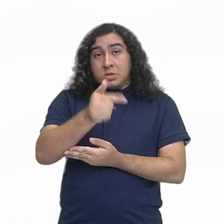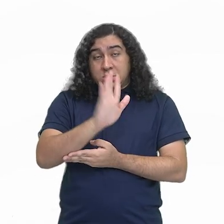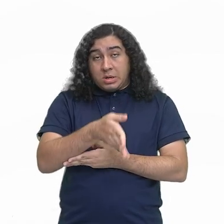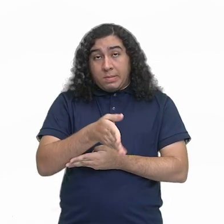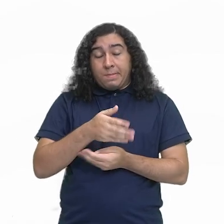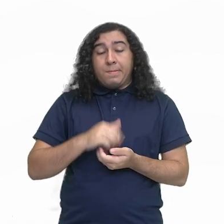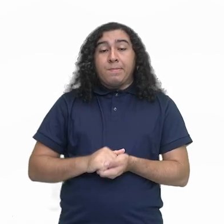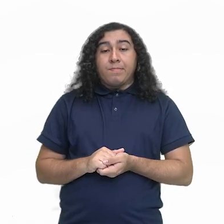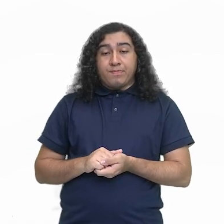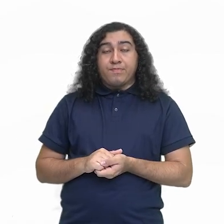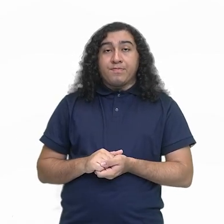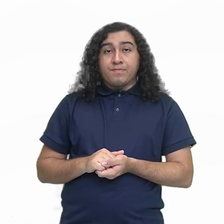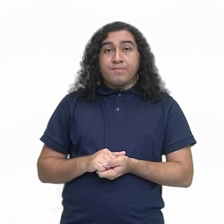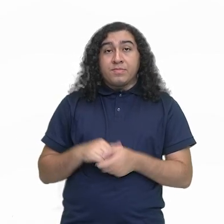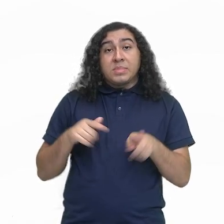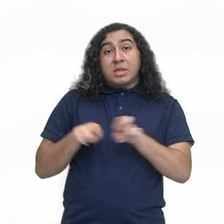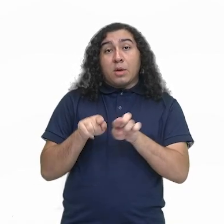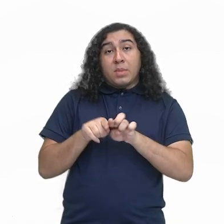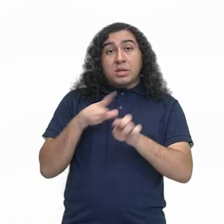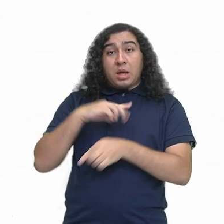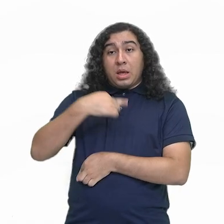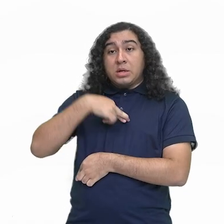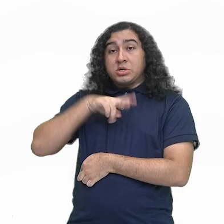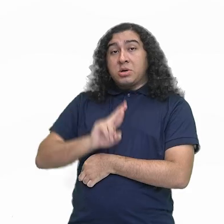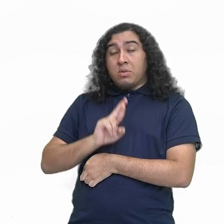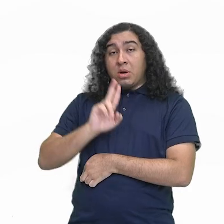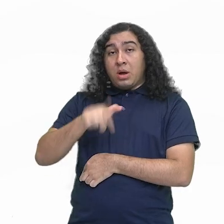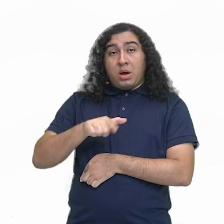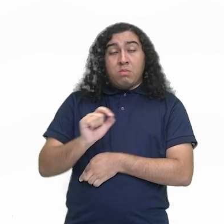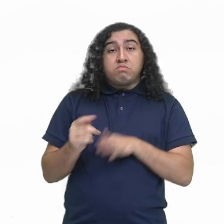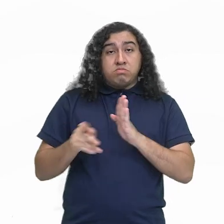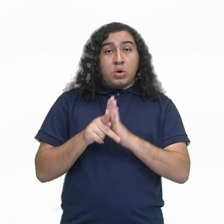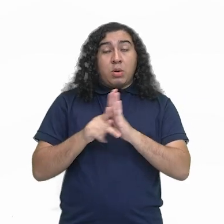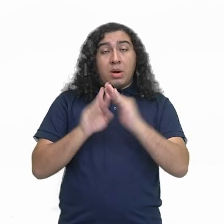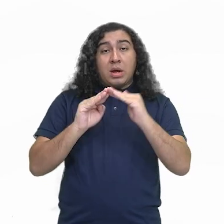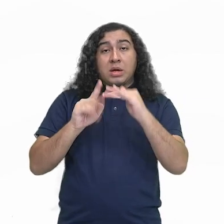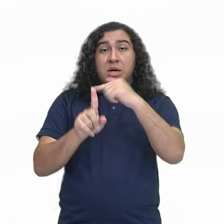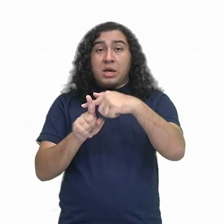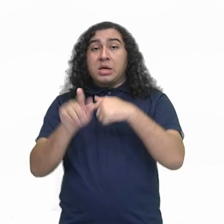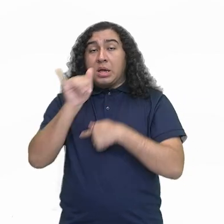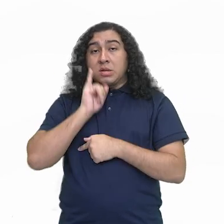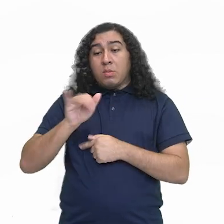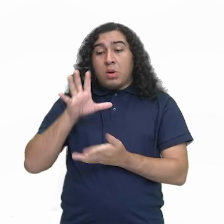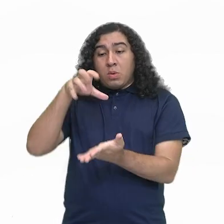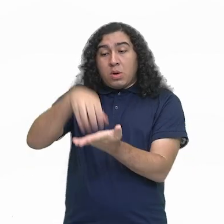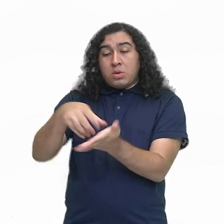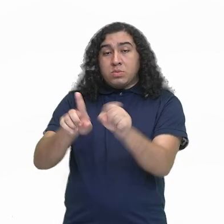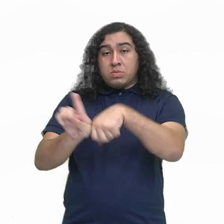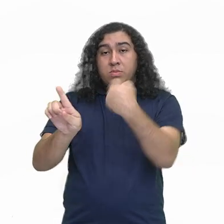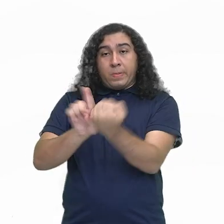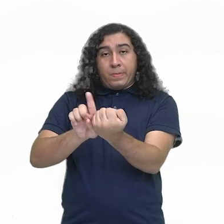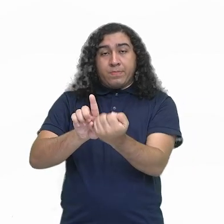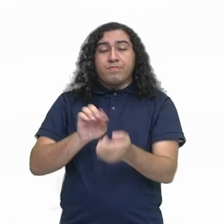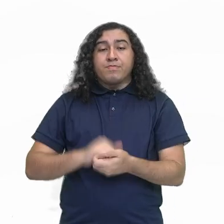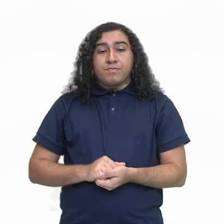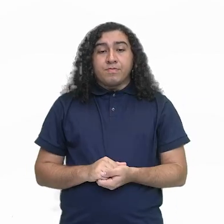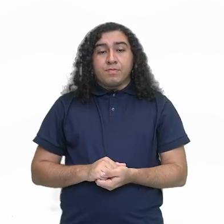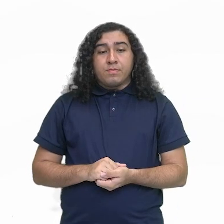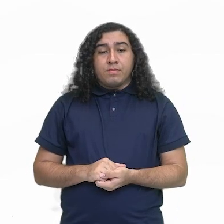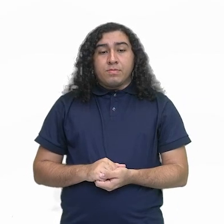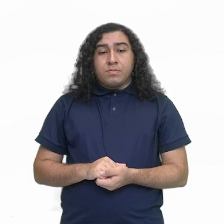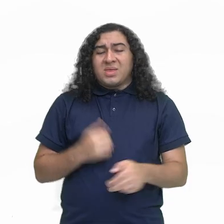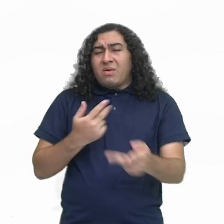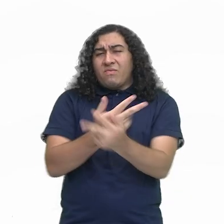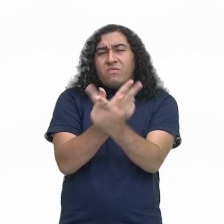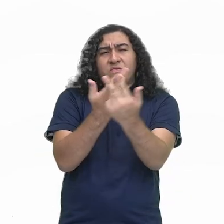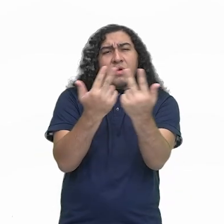social. Podemos também trazer a religião, a igreja, né, como uma instituição social. O exército